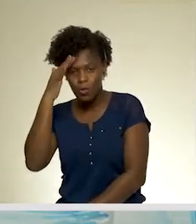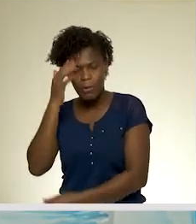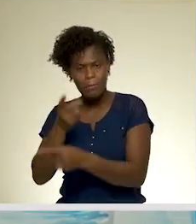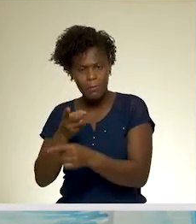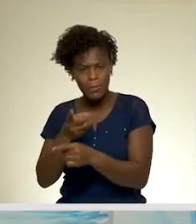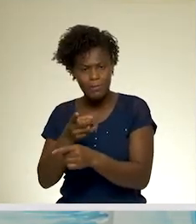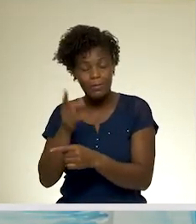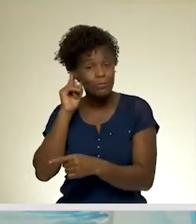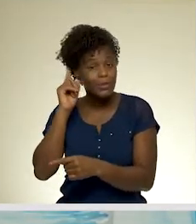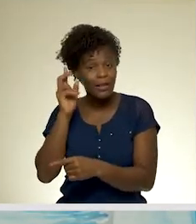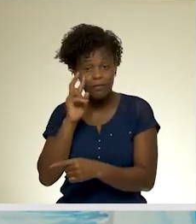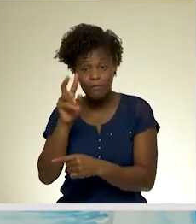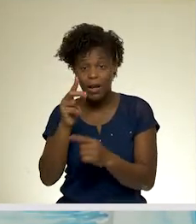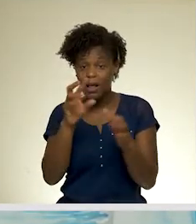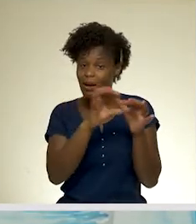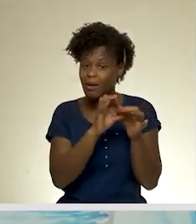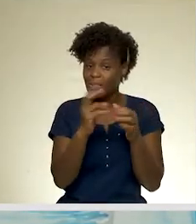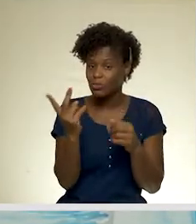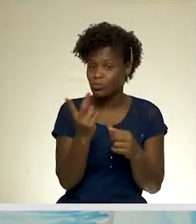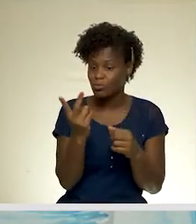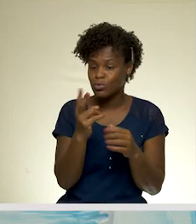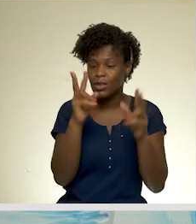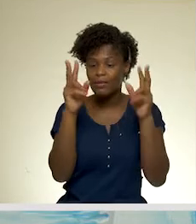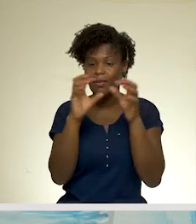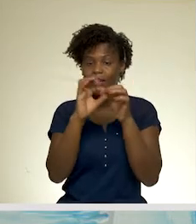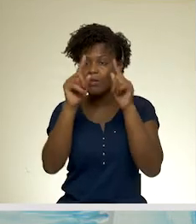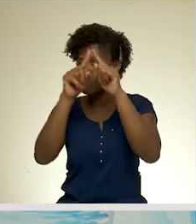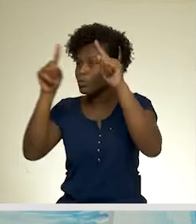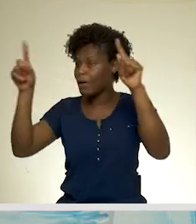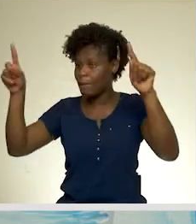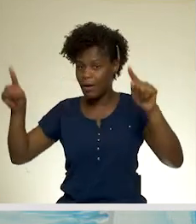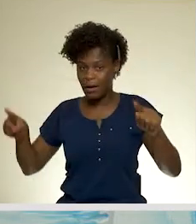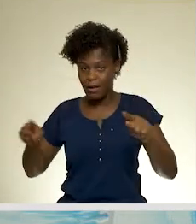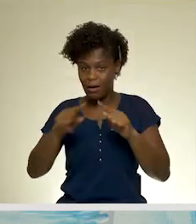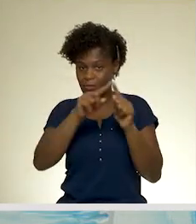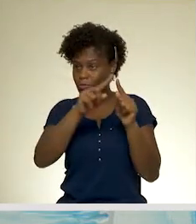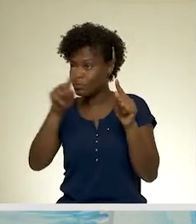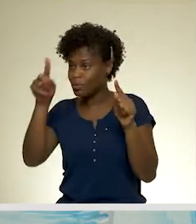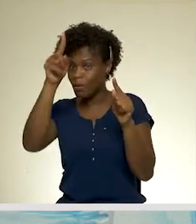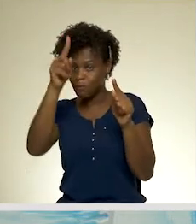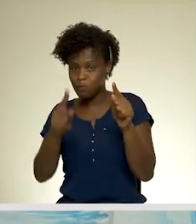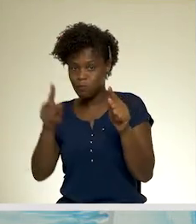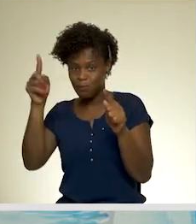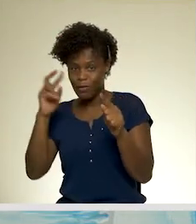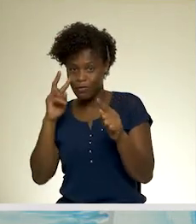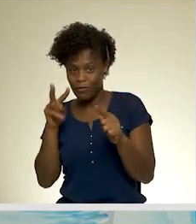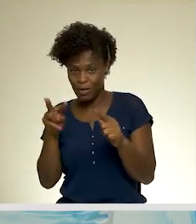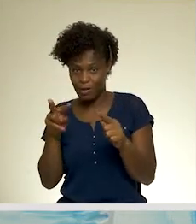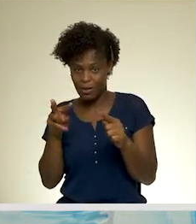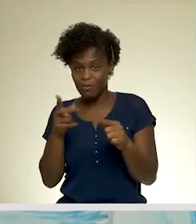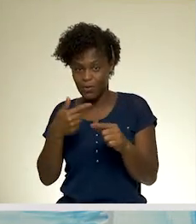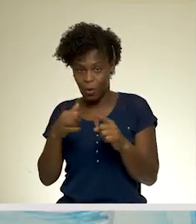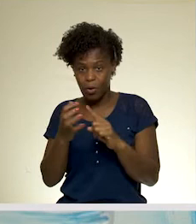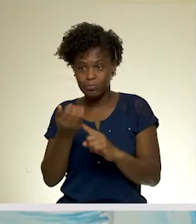ver essas duas relações. Através da tabela, certo?